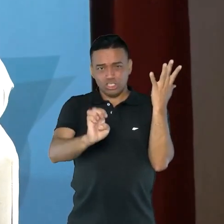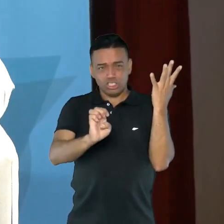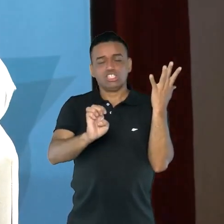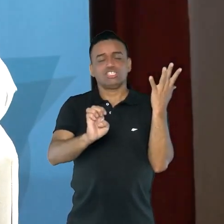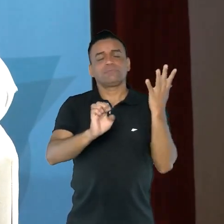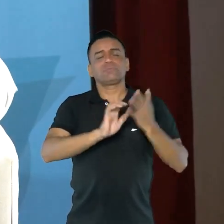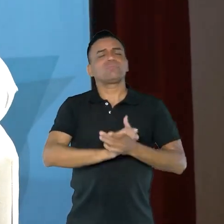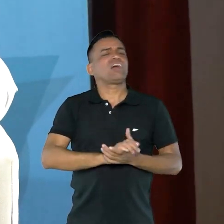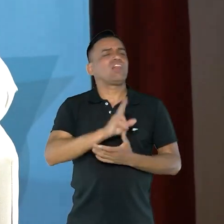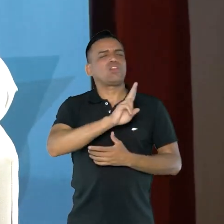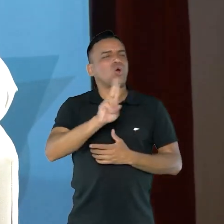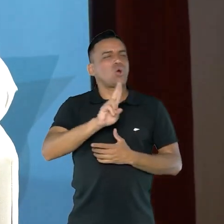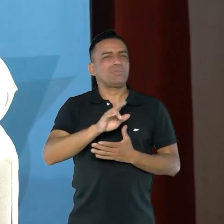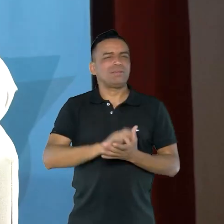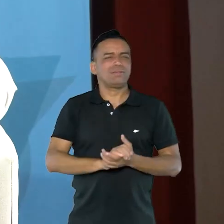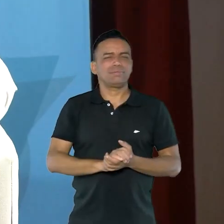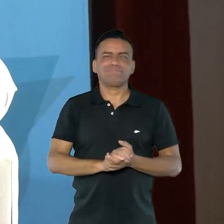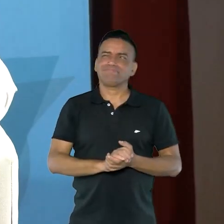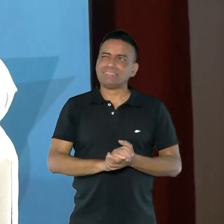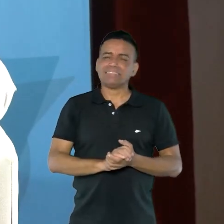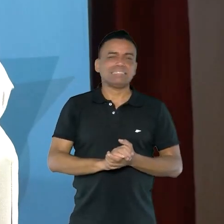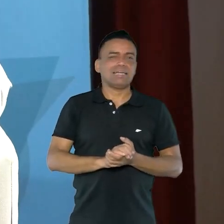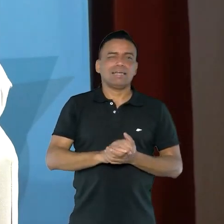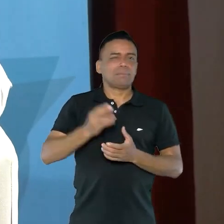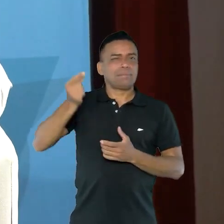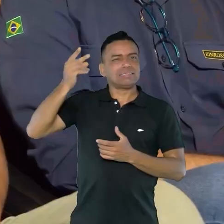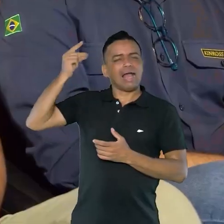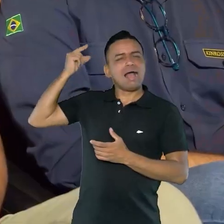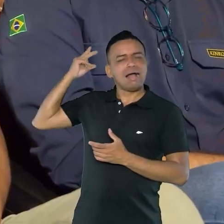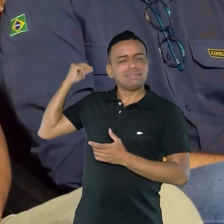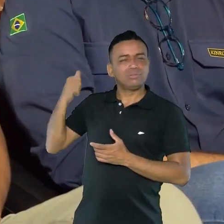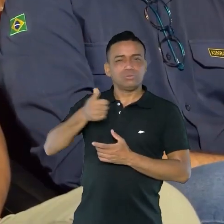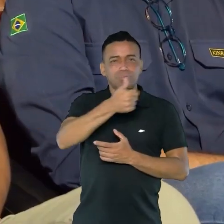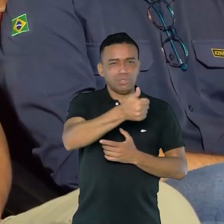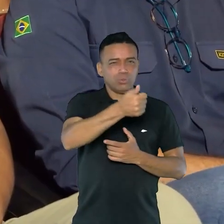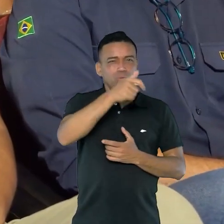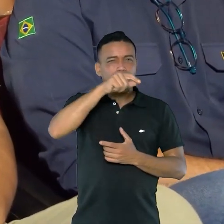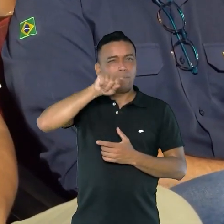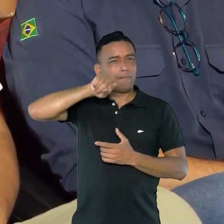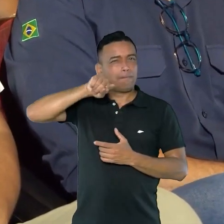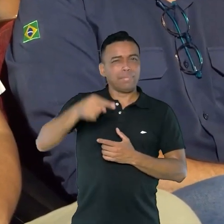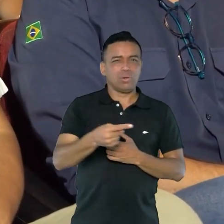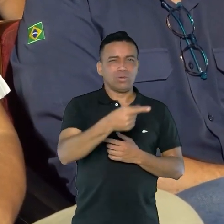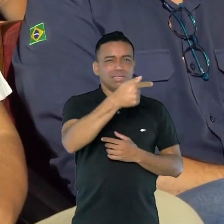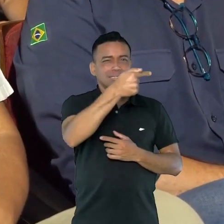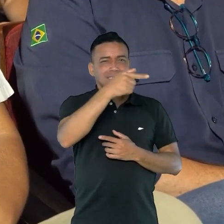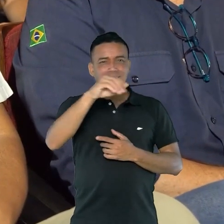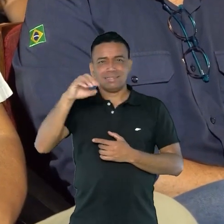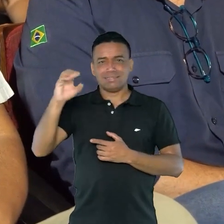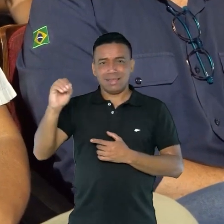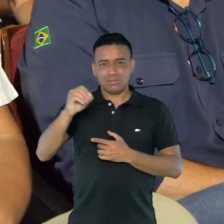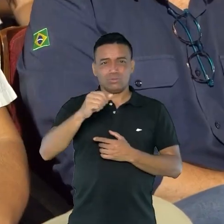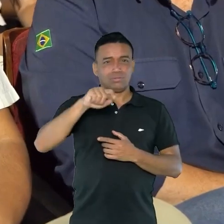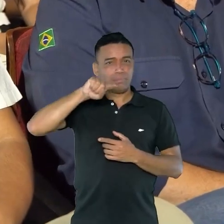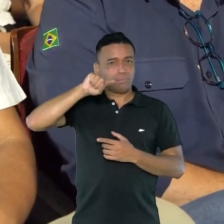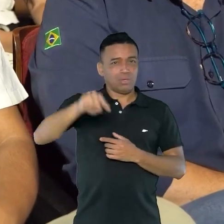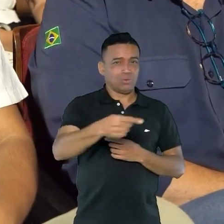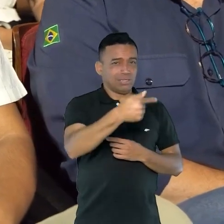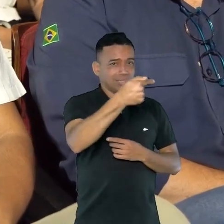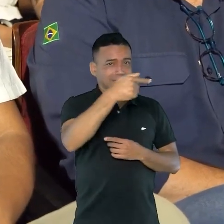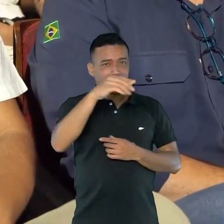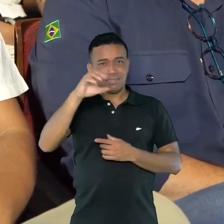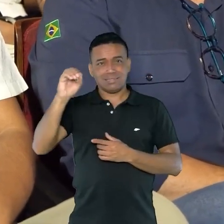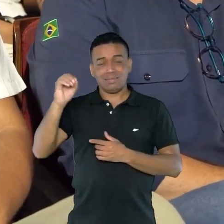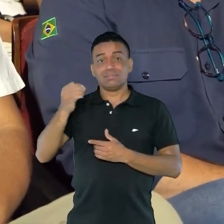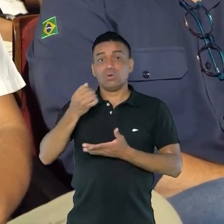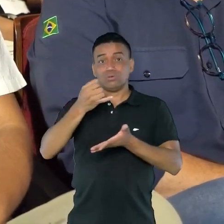1700, né, em torno dessa época, tem um registro, né? O público assiste atentamente. Missionários ali na região